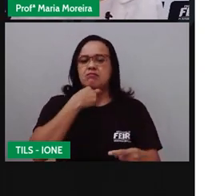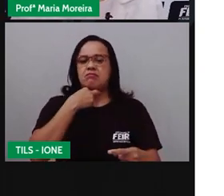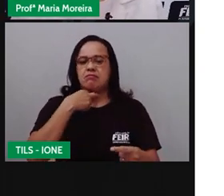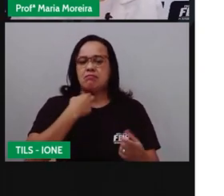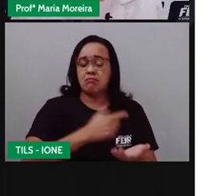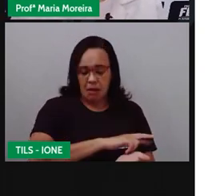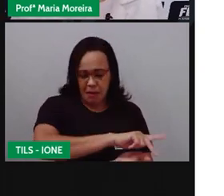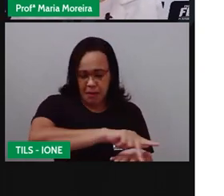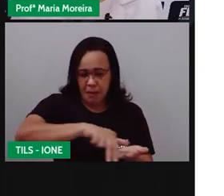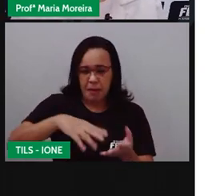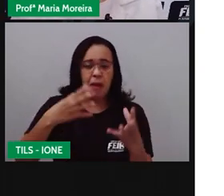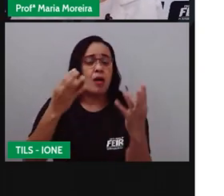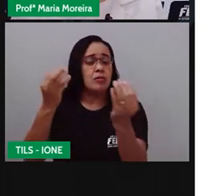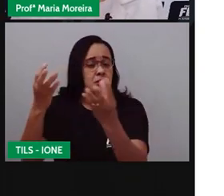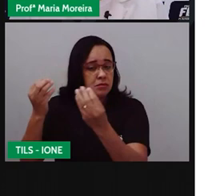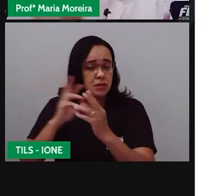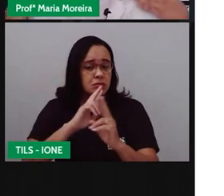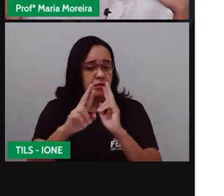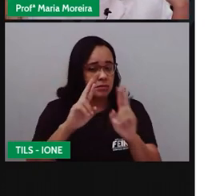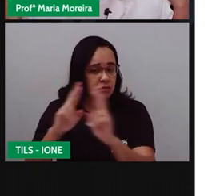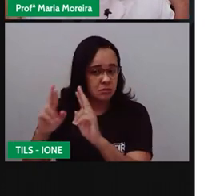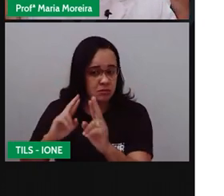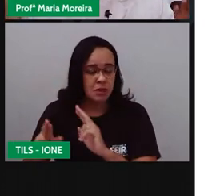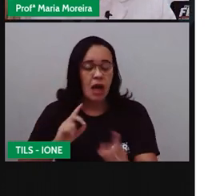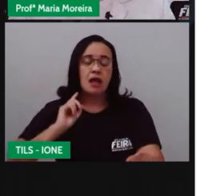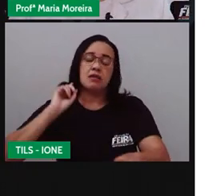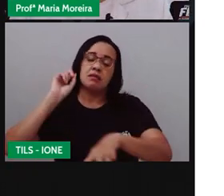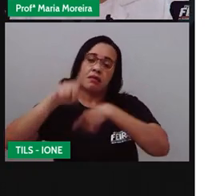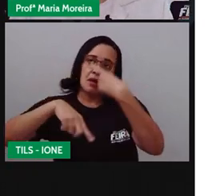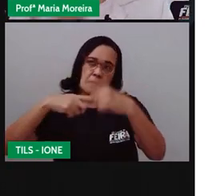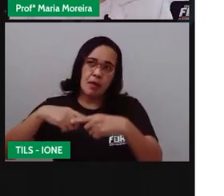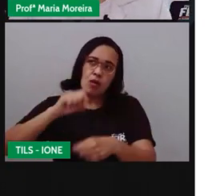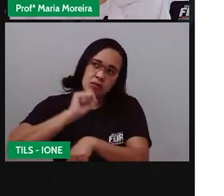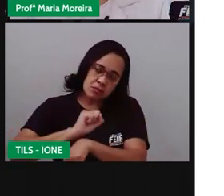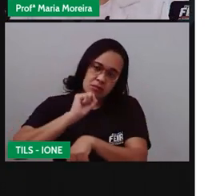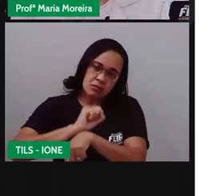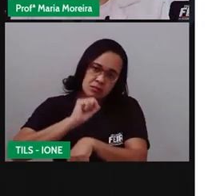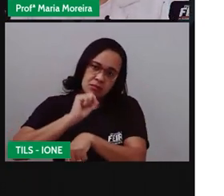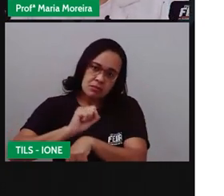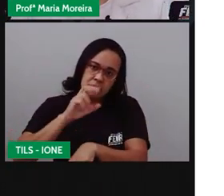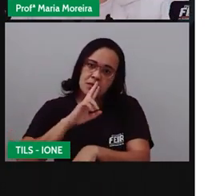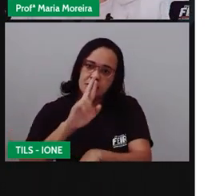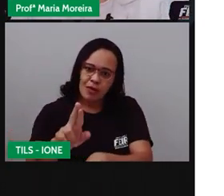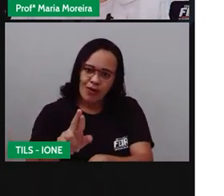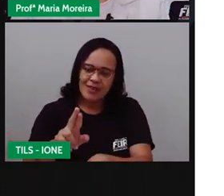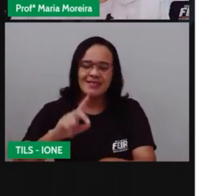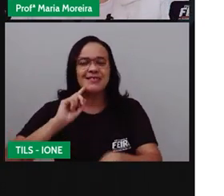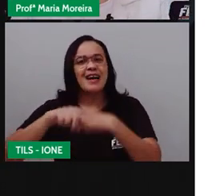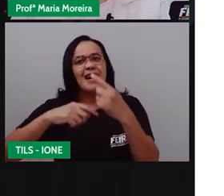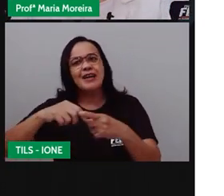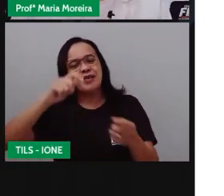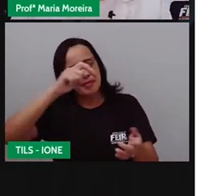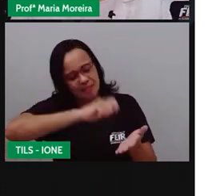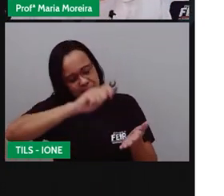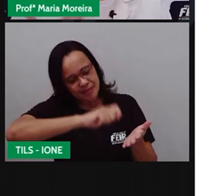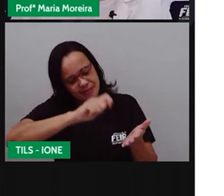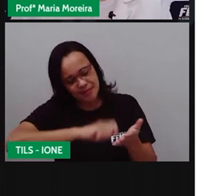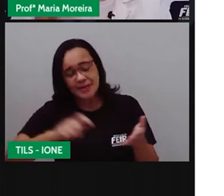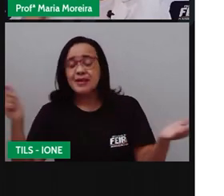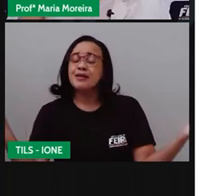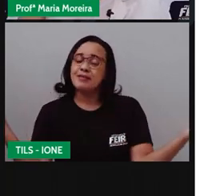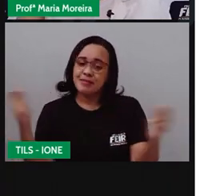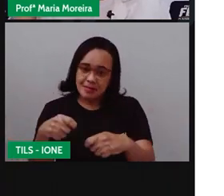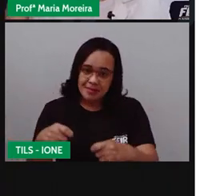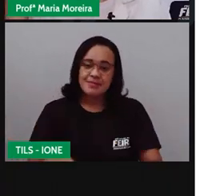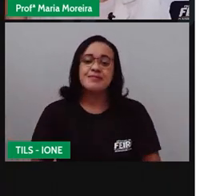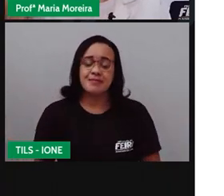aguardar, né, a resposta dessas perguntas para depois você construir a sua biografia. E aí ele fala: